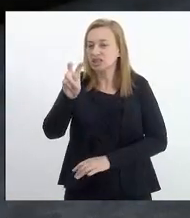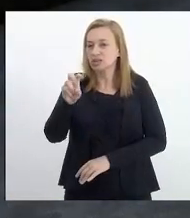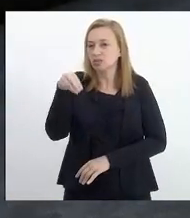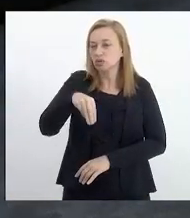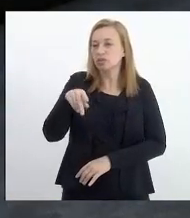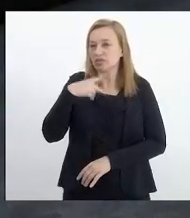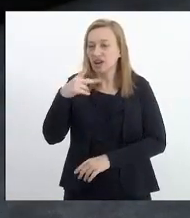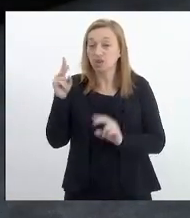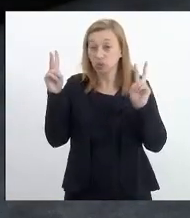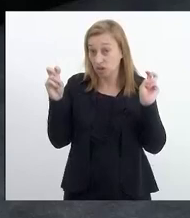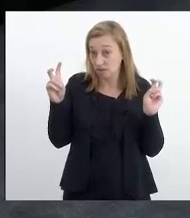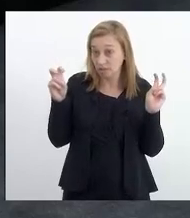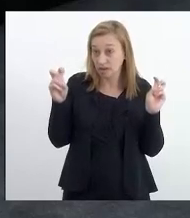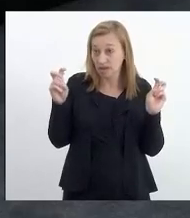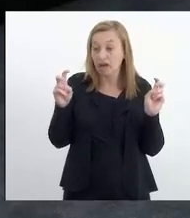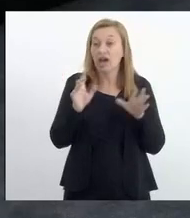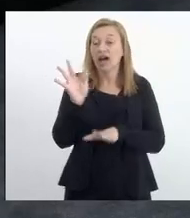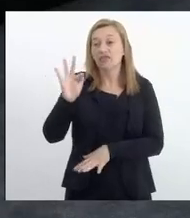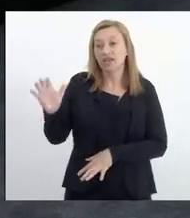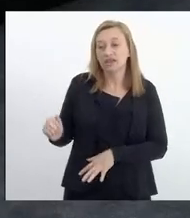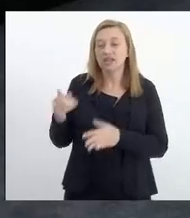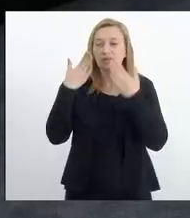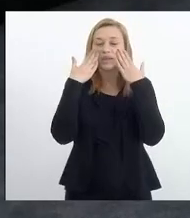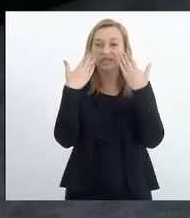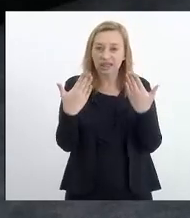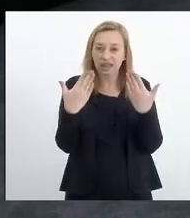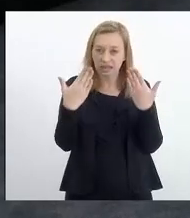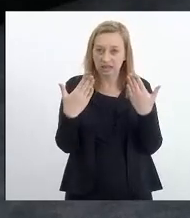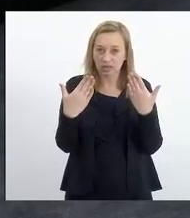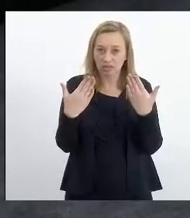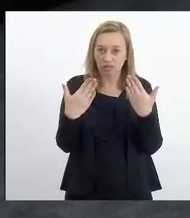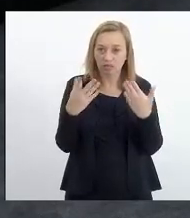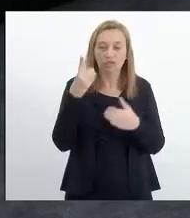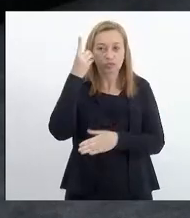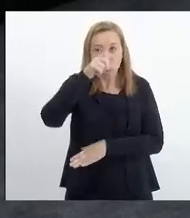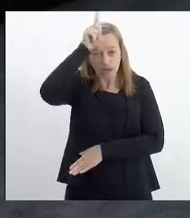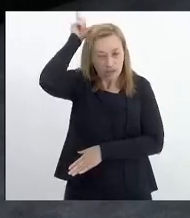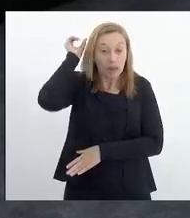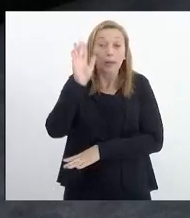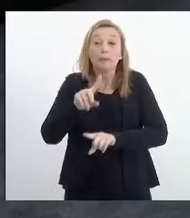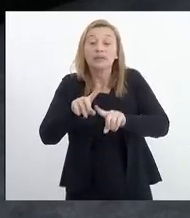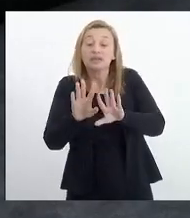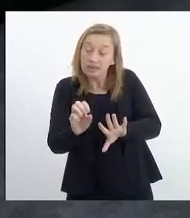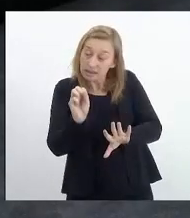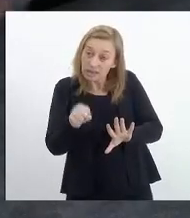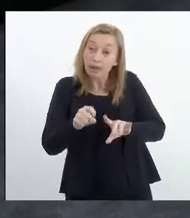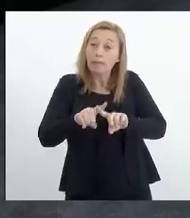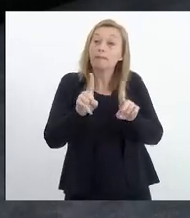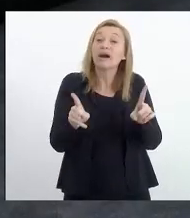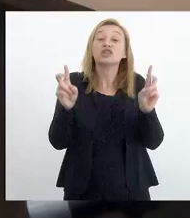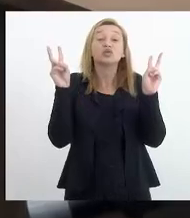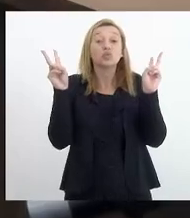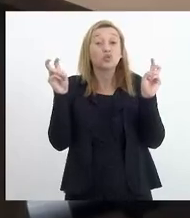tema. A Fazenda vem fazer uma apresentação, deputado Luiz Paulo. Sim, querido, mas o tema. Alongada.